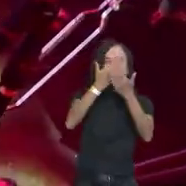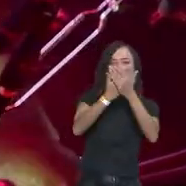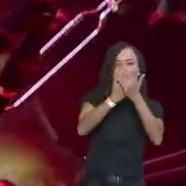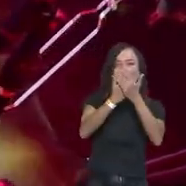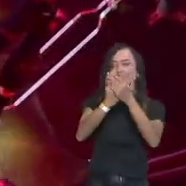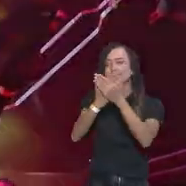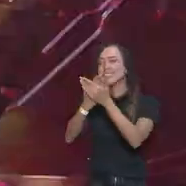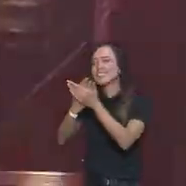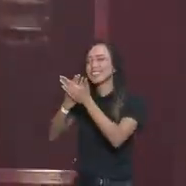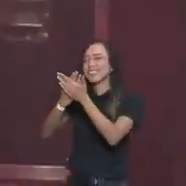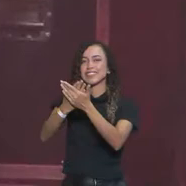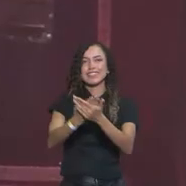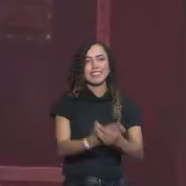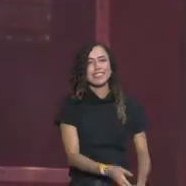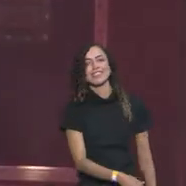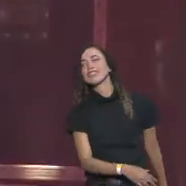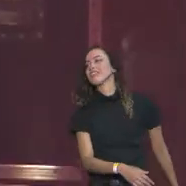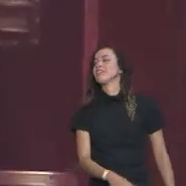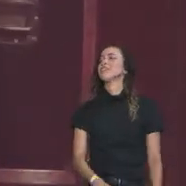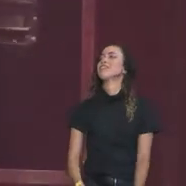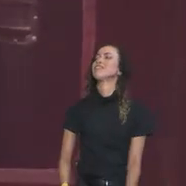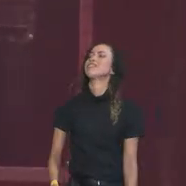em ti